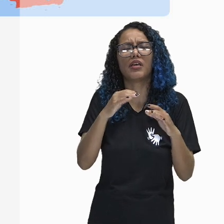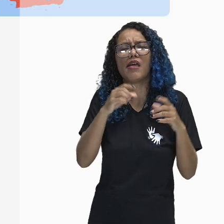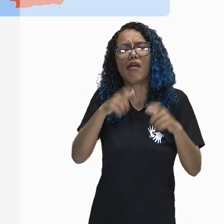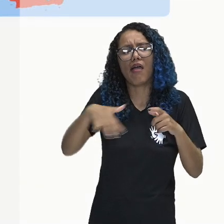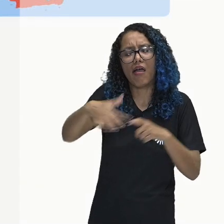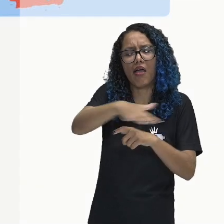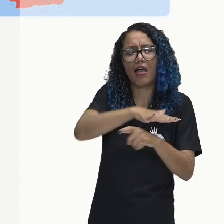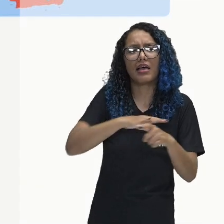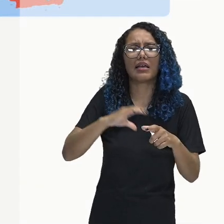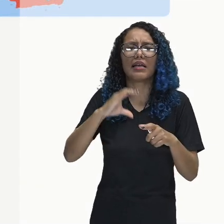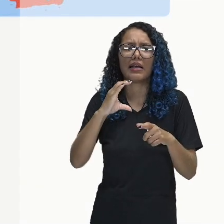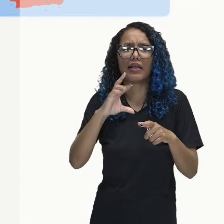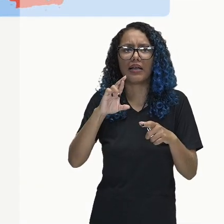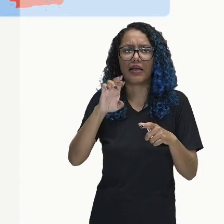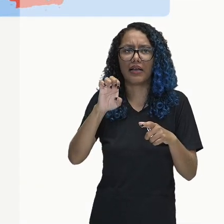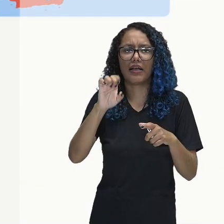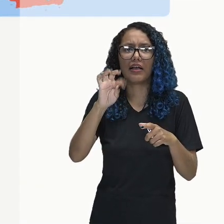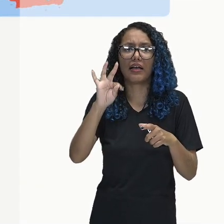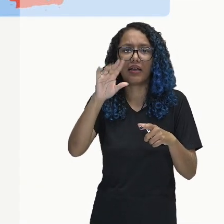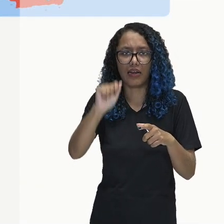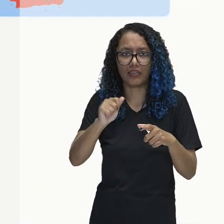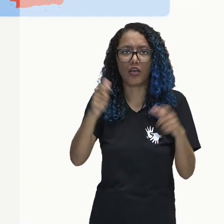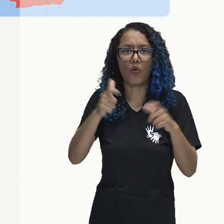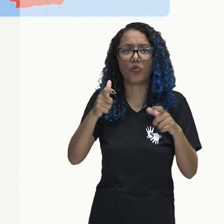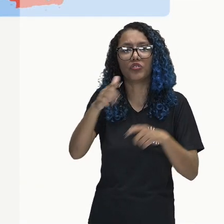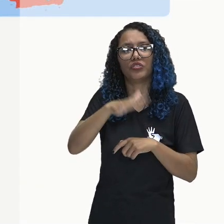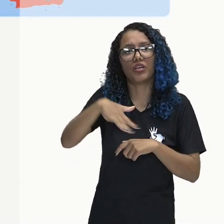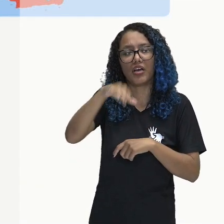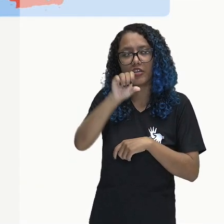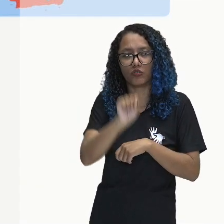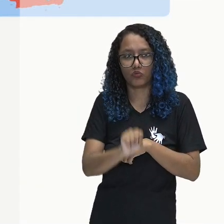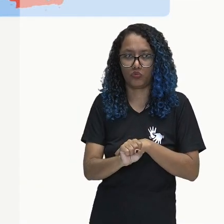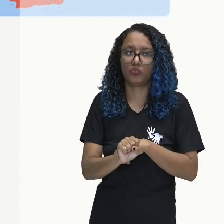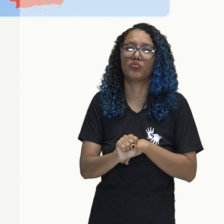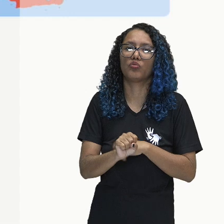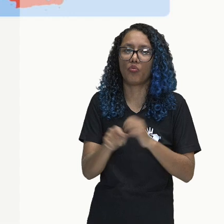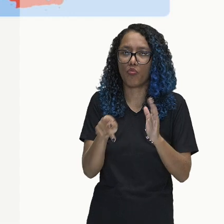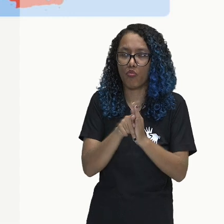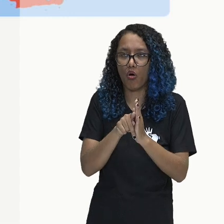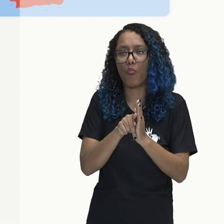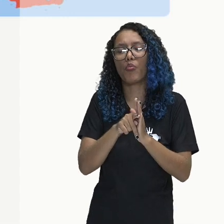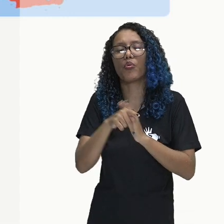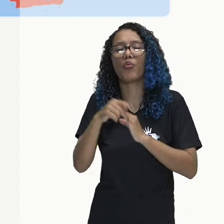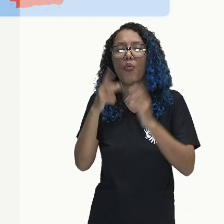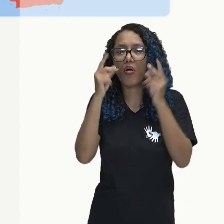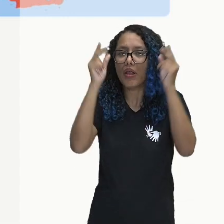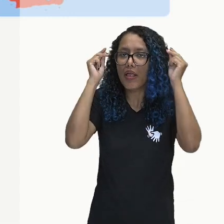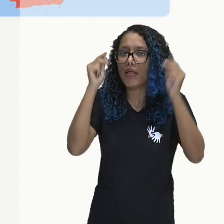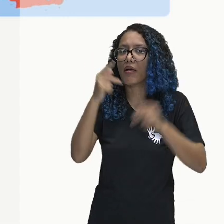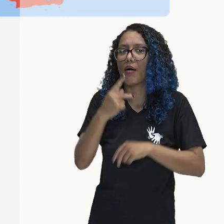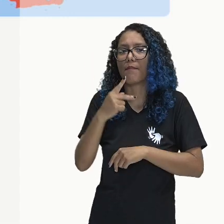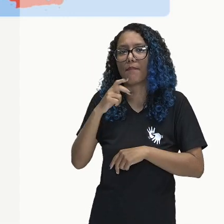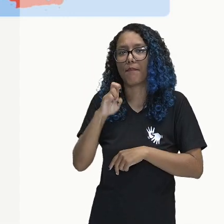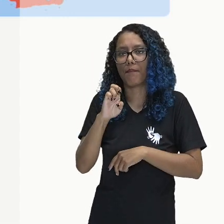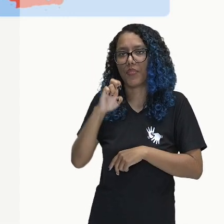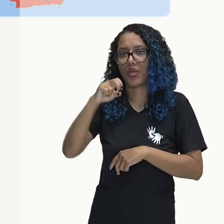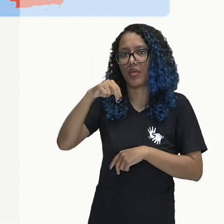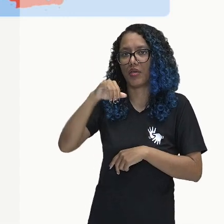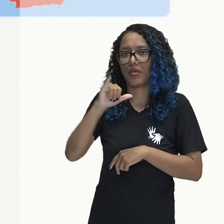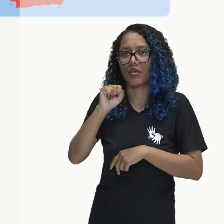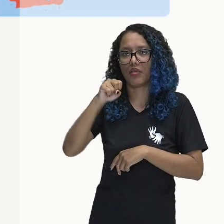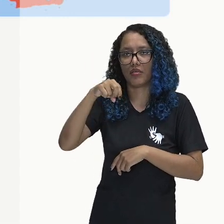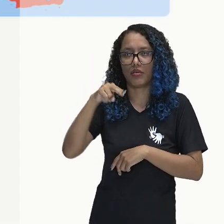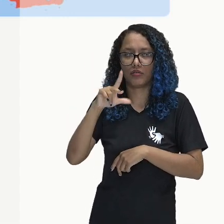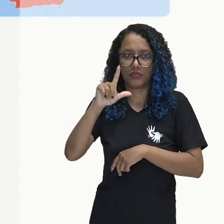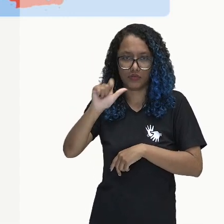ali no sul da Península Grega, tá bom, gente? A gente está vendo aqui a Grécia continental e a Grécia